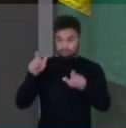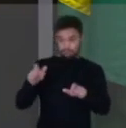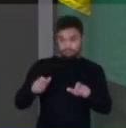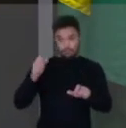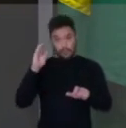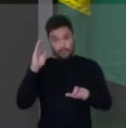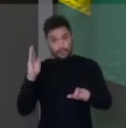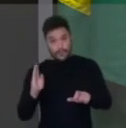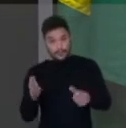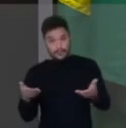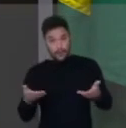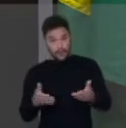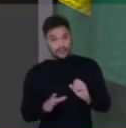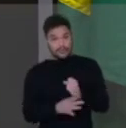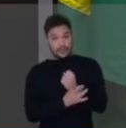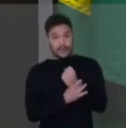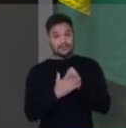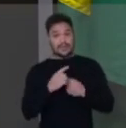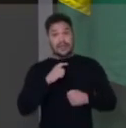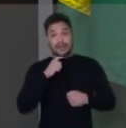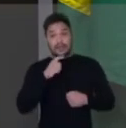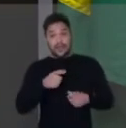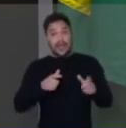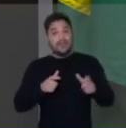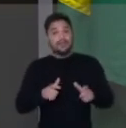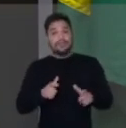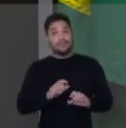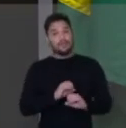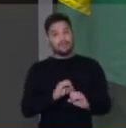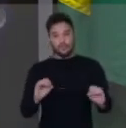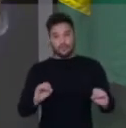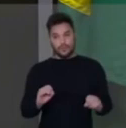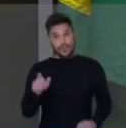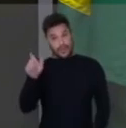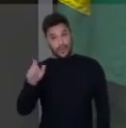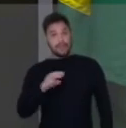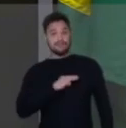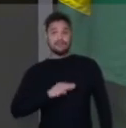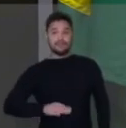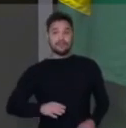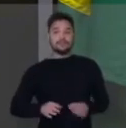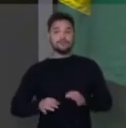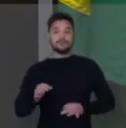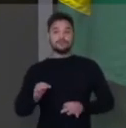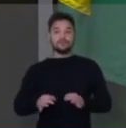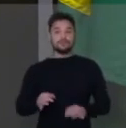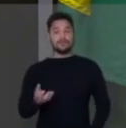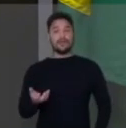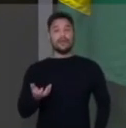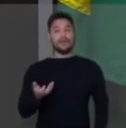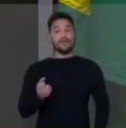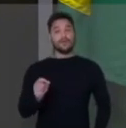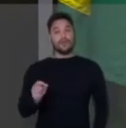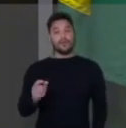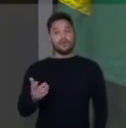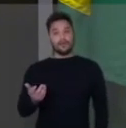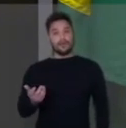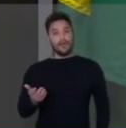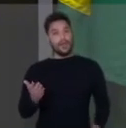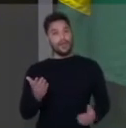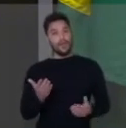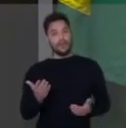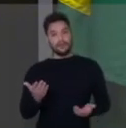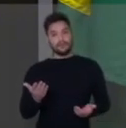em lugar nenhum. E a prioridade desse ministro da Justiça é o quê? É oficiar o